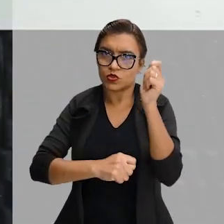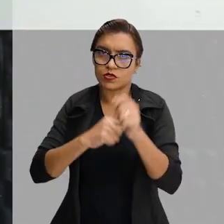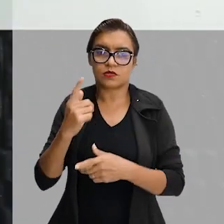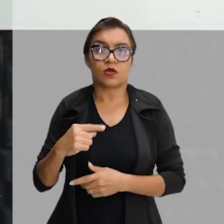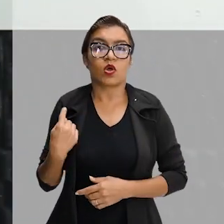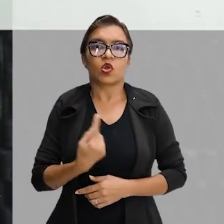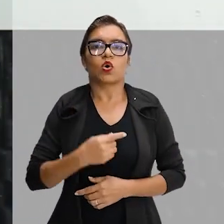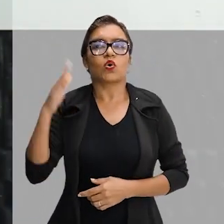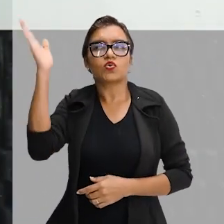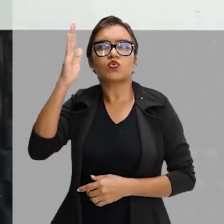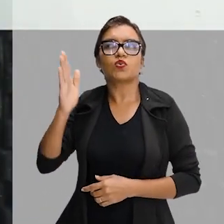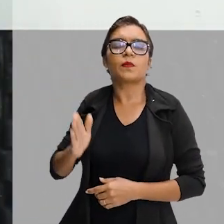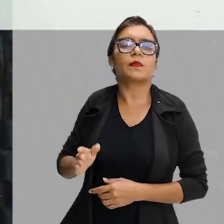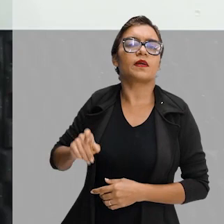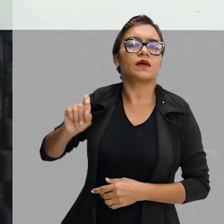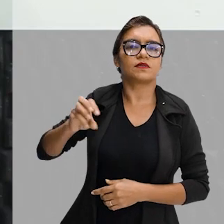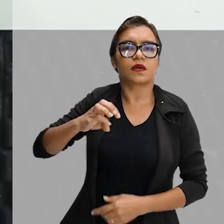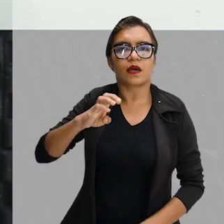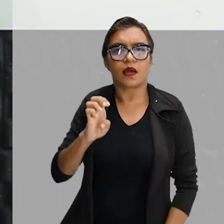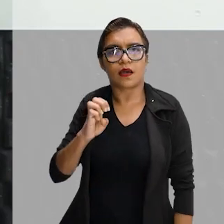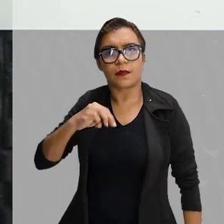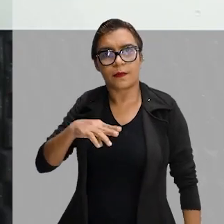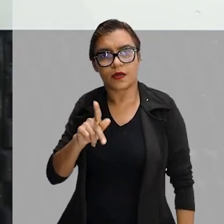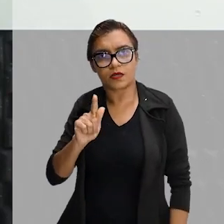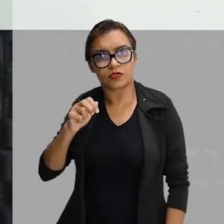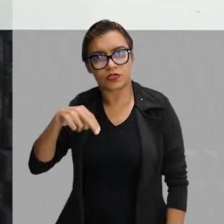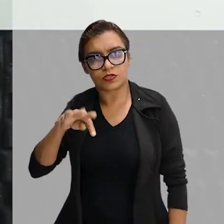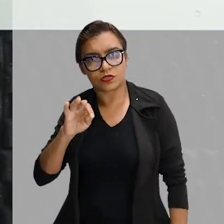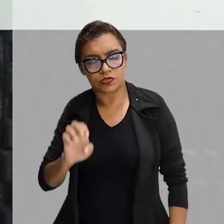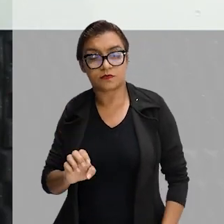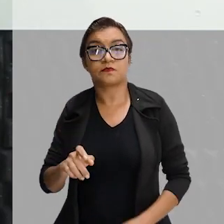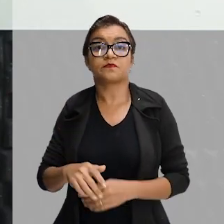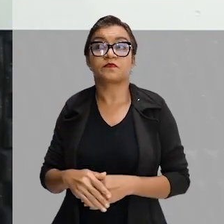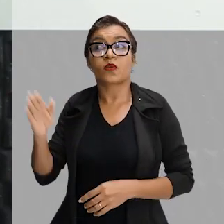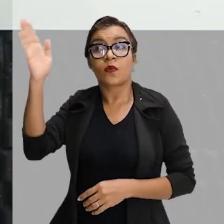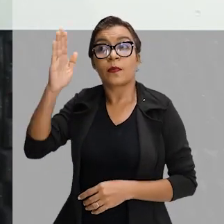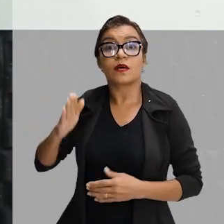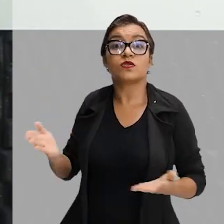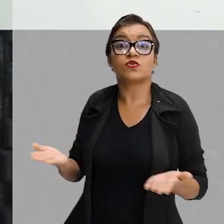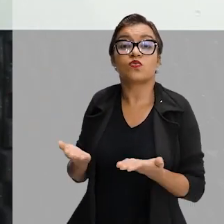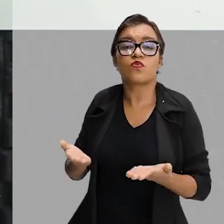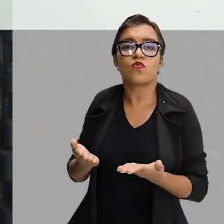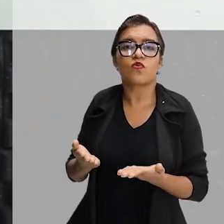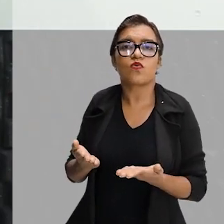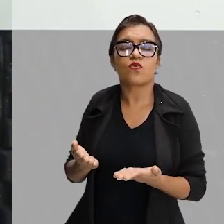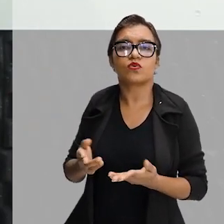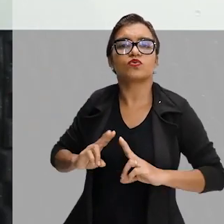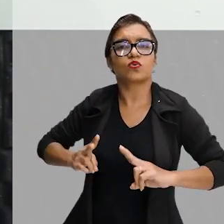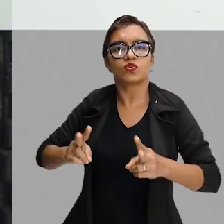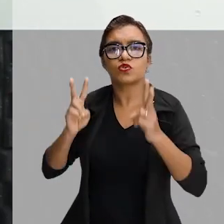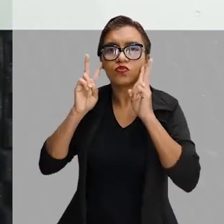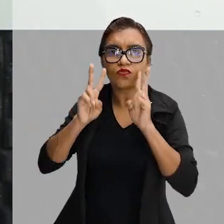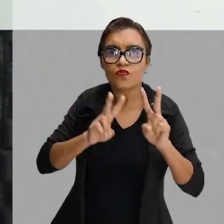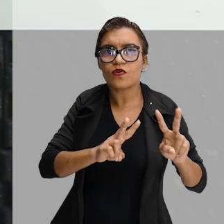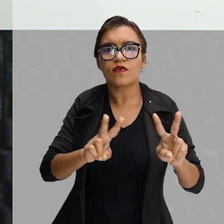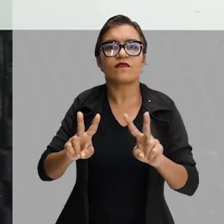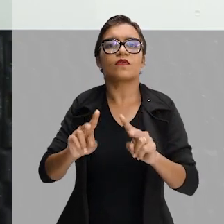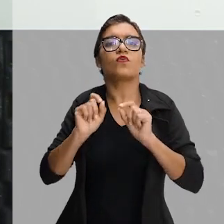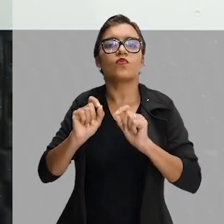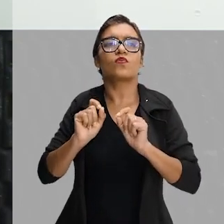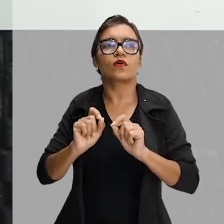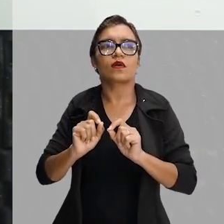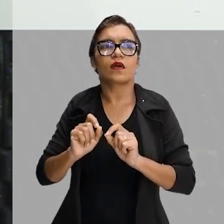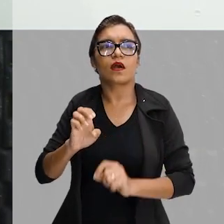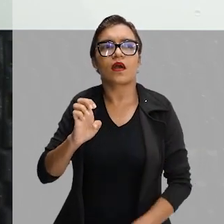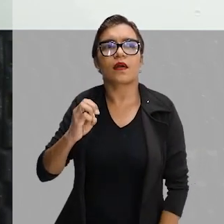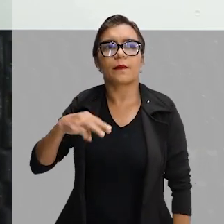sim, um país emergente. Olha só, esse Brasil do presente, ele continua sendo visto como um emergente. Só que um